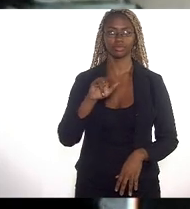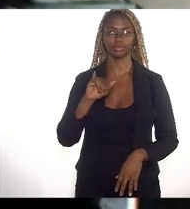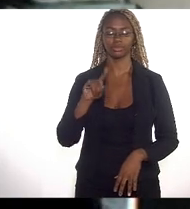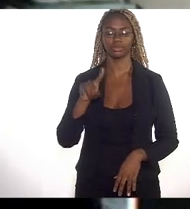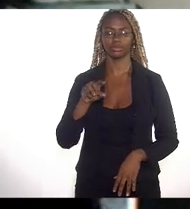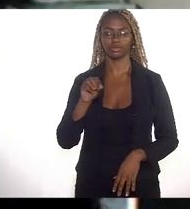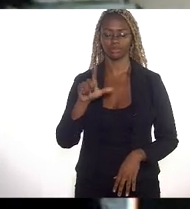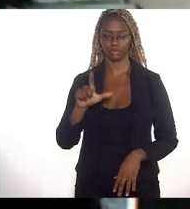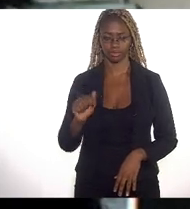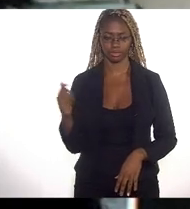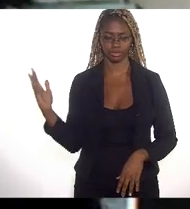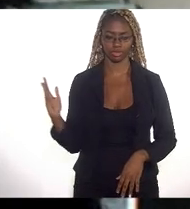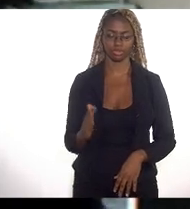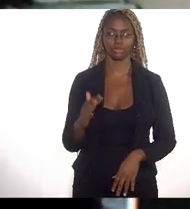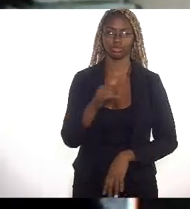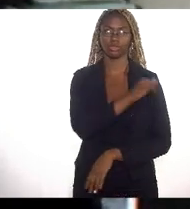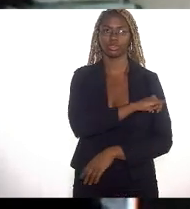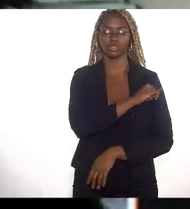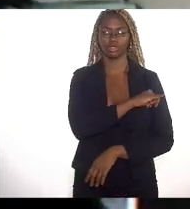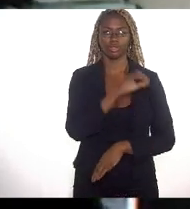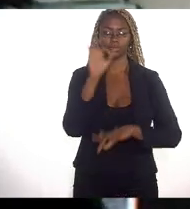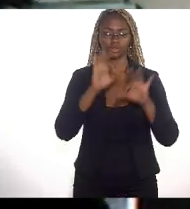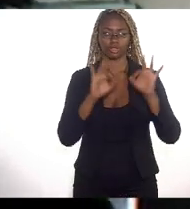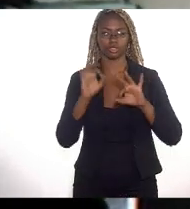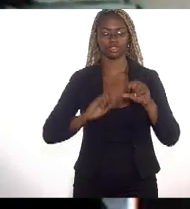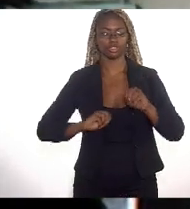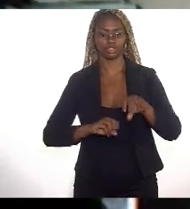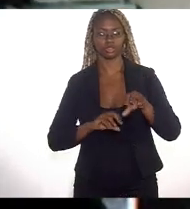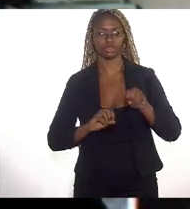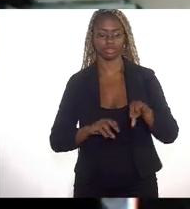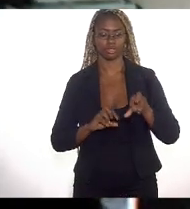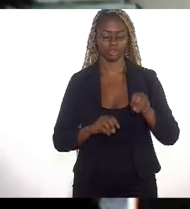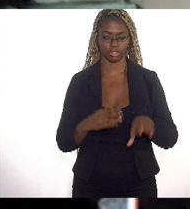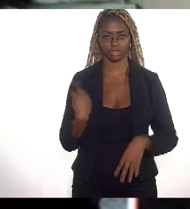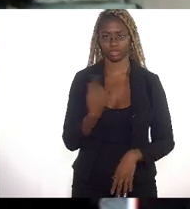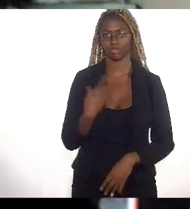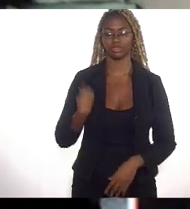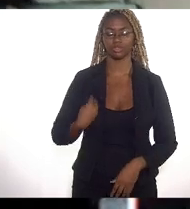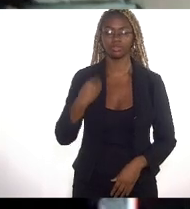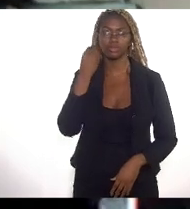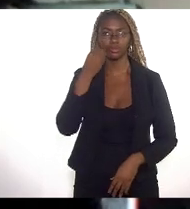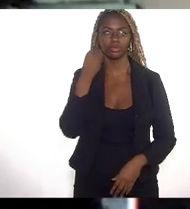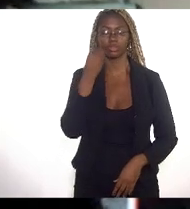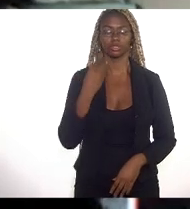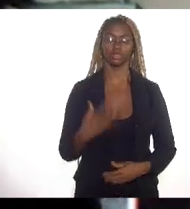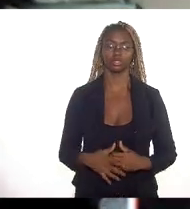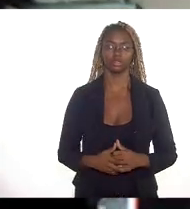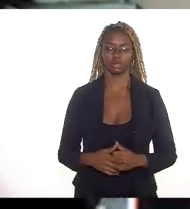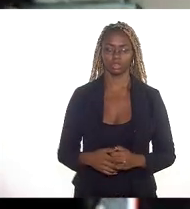para o estado do Rio de Janeiro o último grande projeto de educação que a gente vivenciou. Então, eu tenho